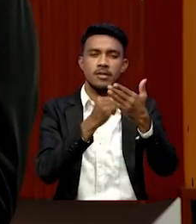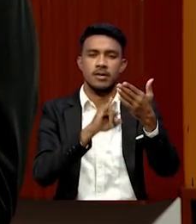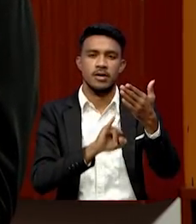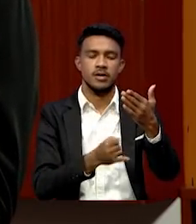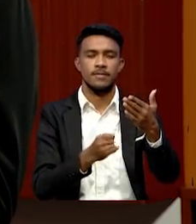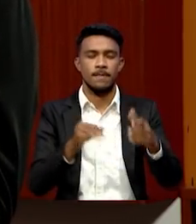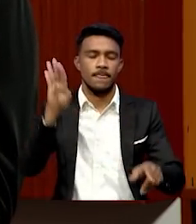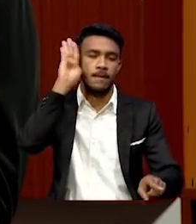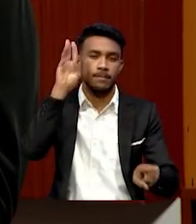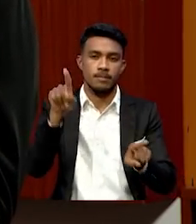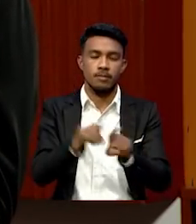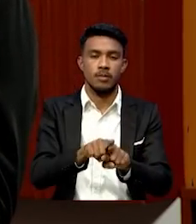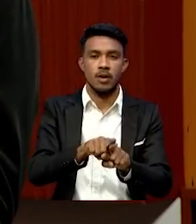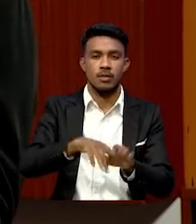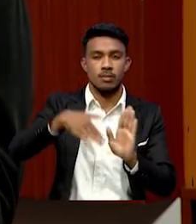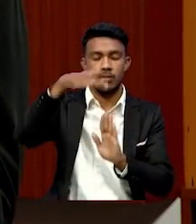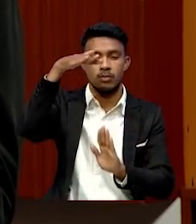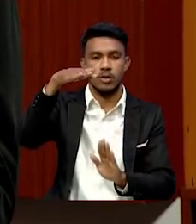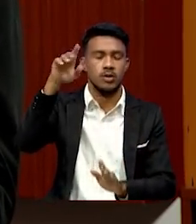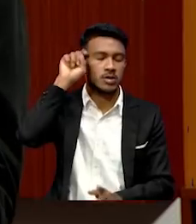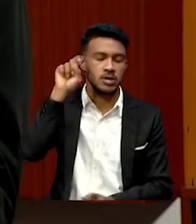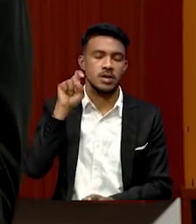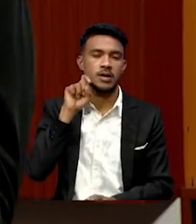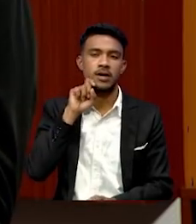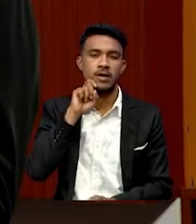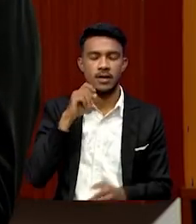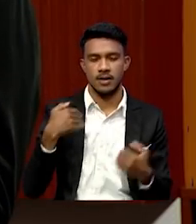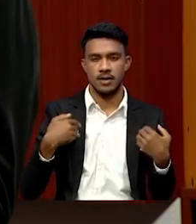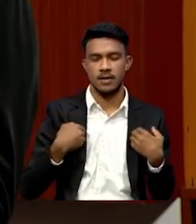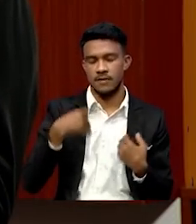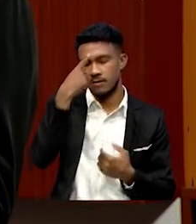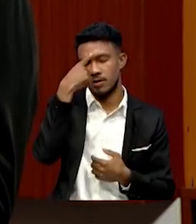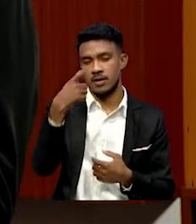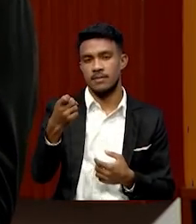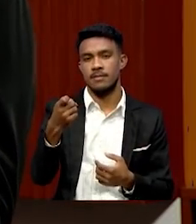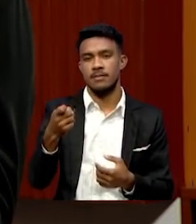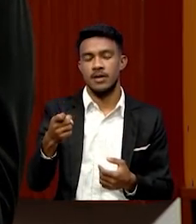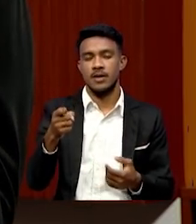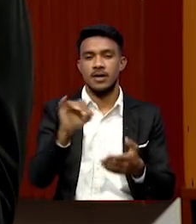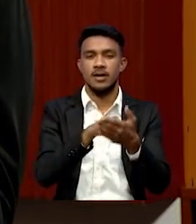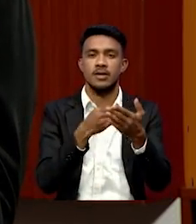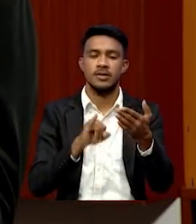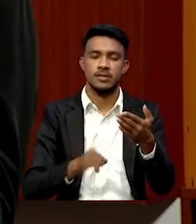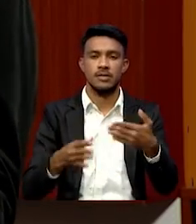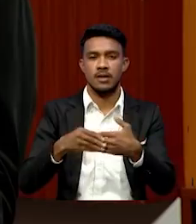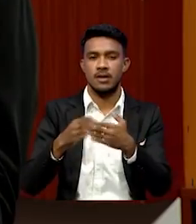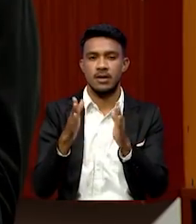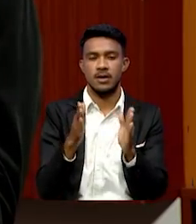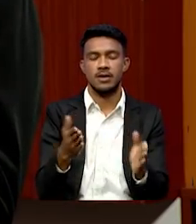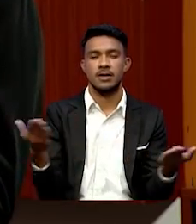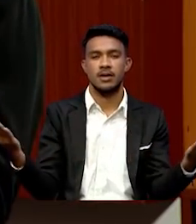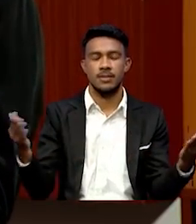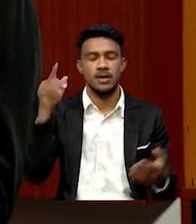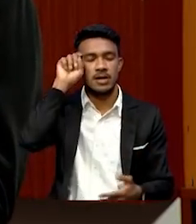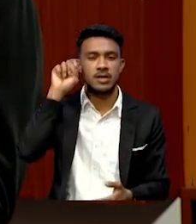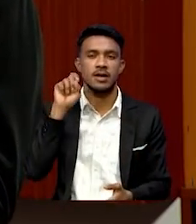mão bot, mão sananian. Tamba, é figura carismática no EBM, mão